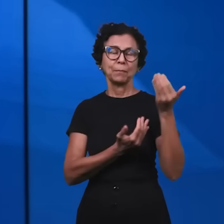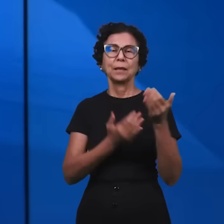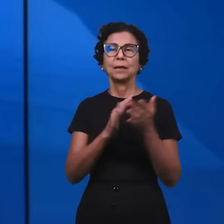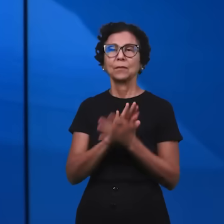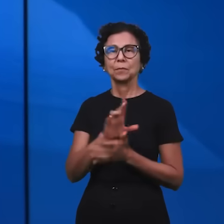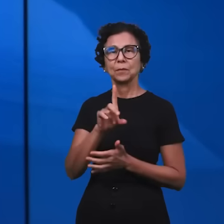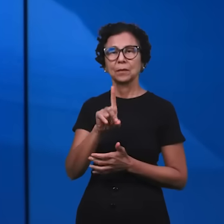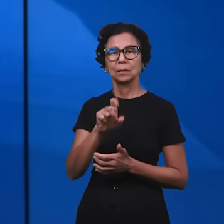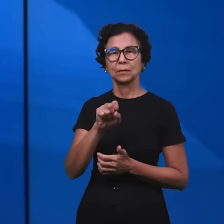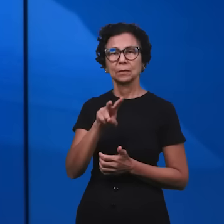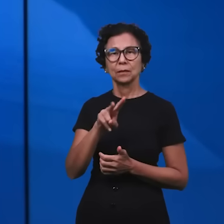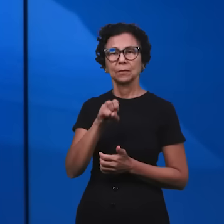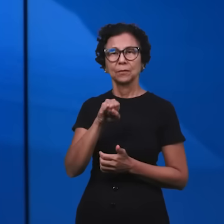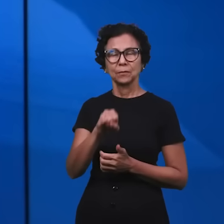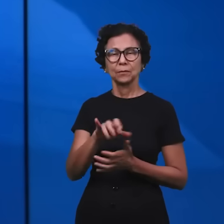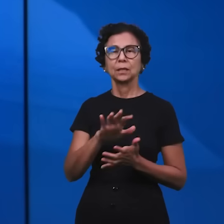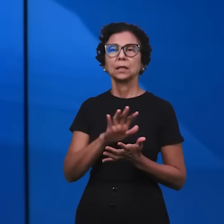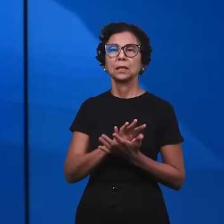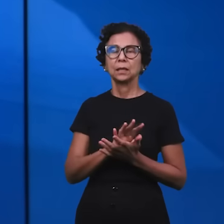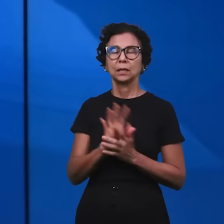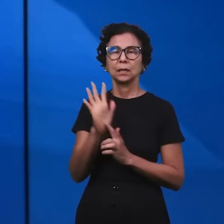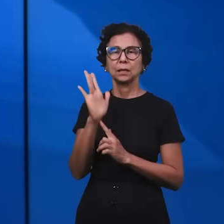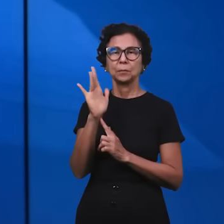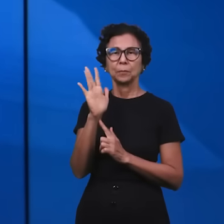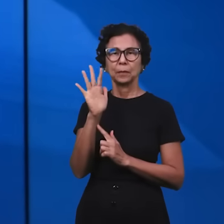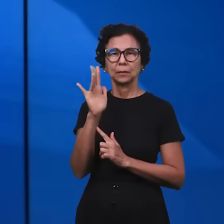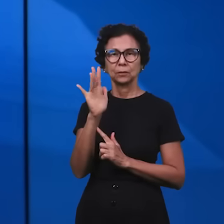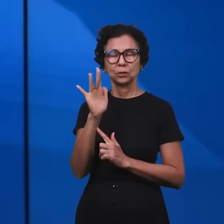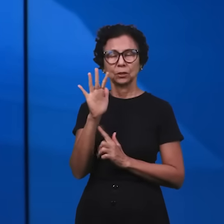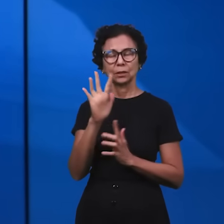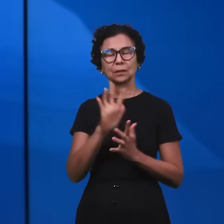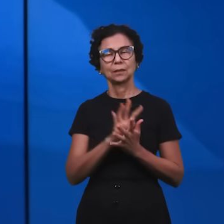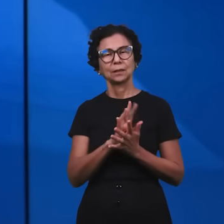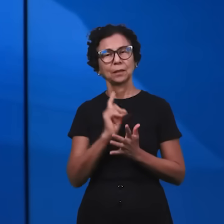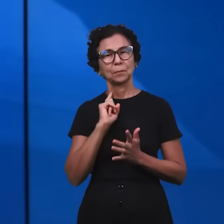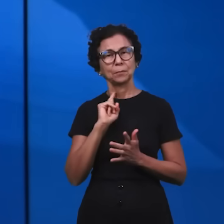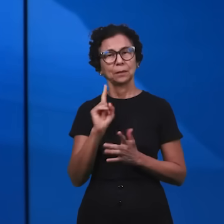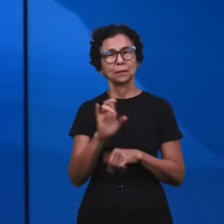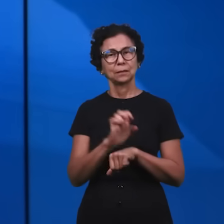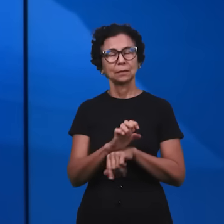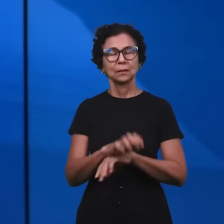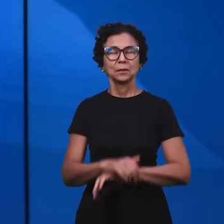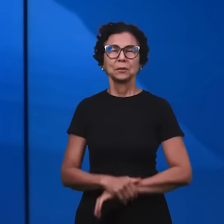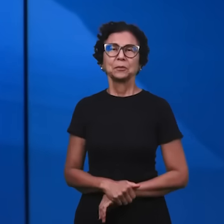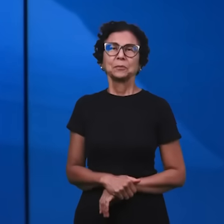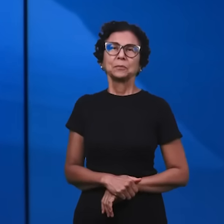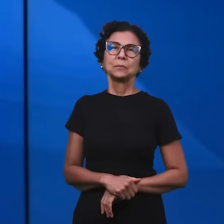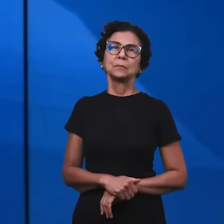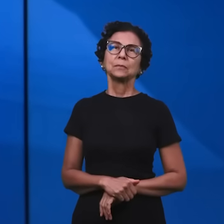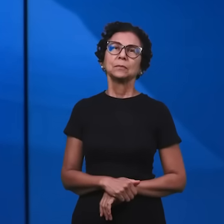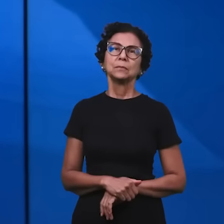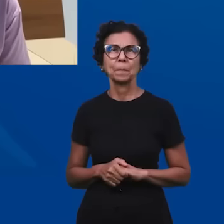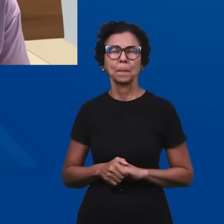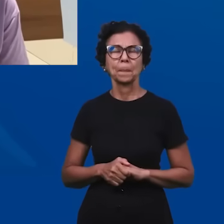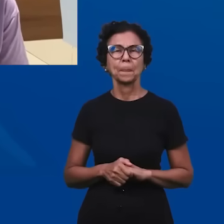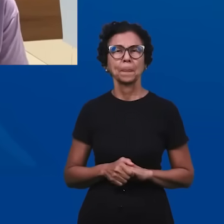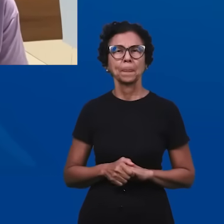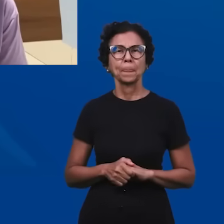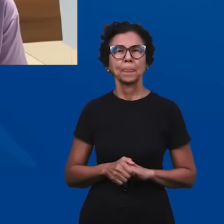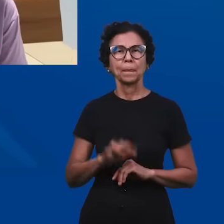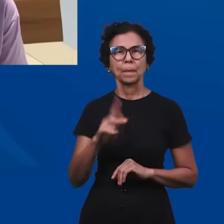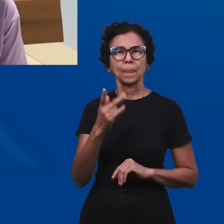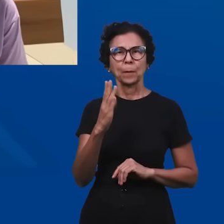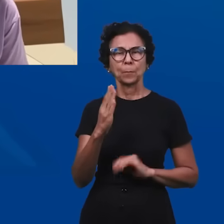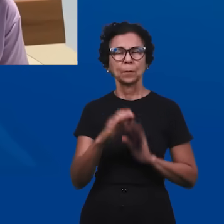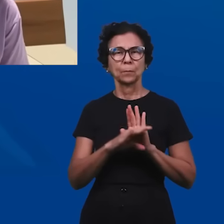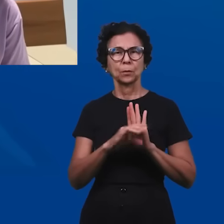a maneira como o Davi vai responder, lá de Patinga, no estado de Minas Gerais. Vamos então aos 3 vídeos em sequência. Leia